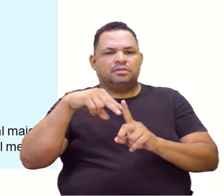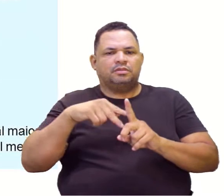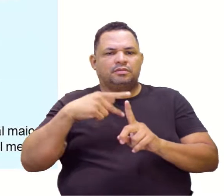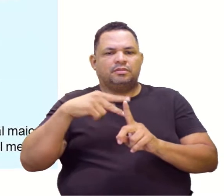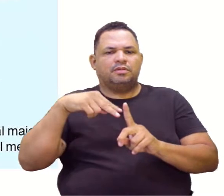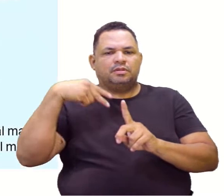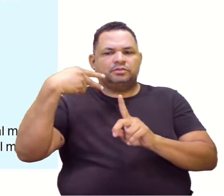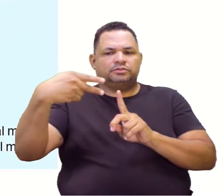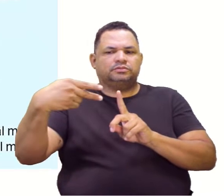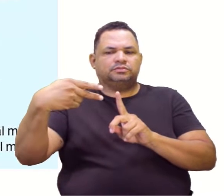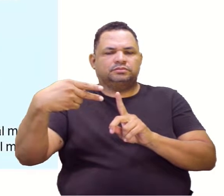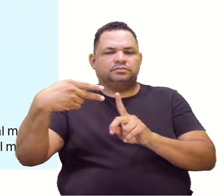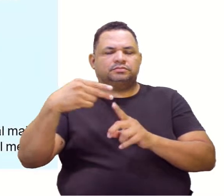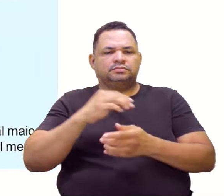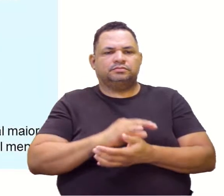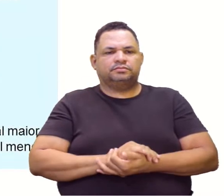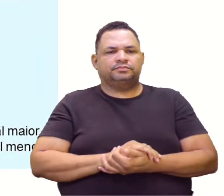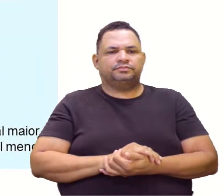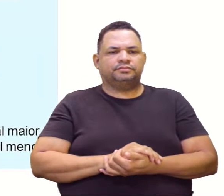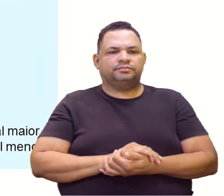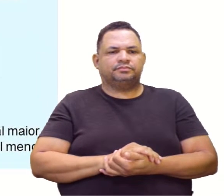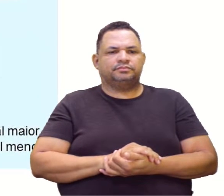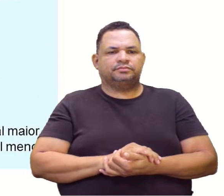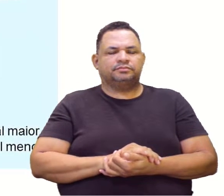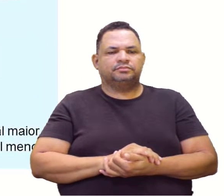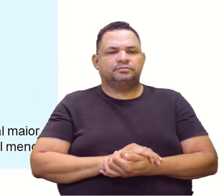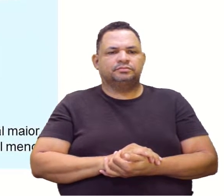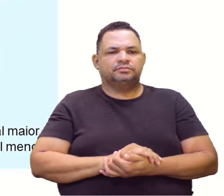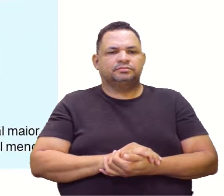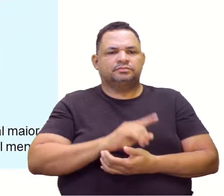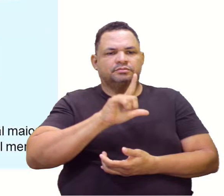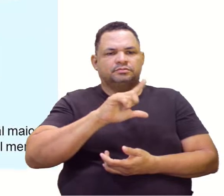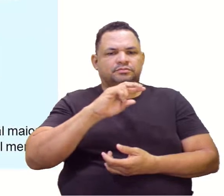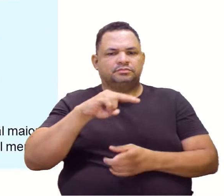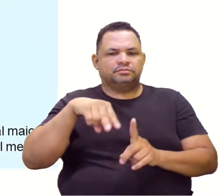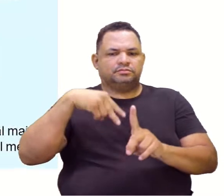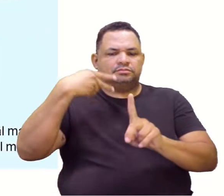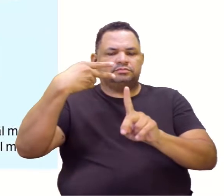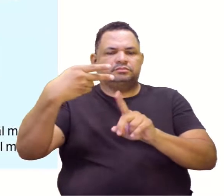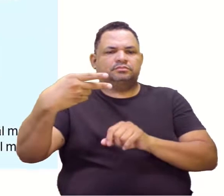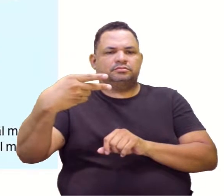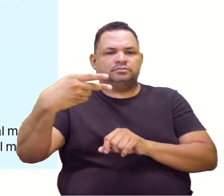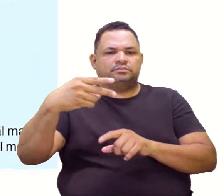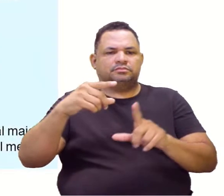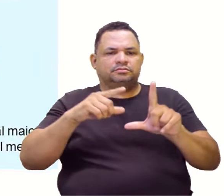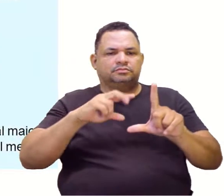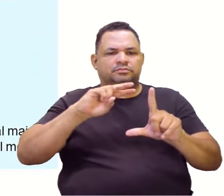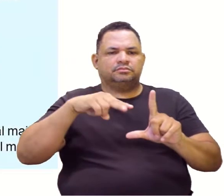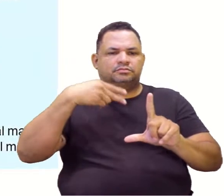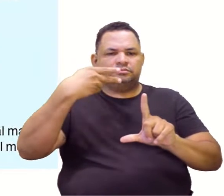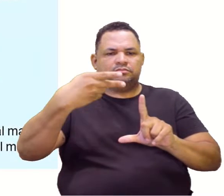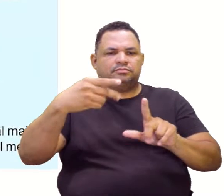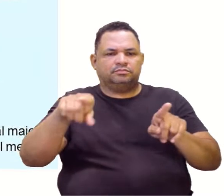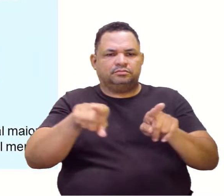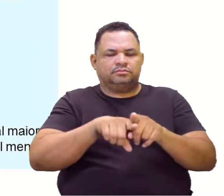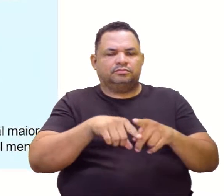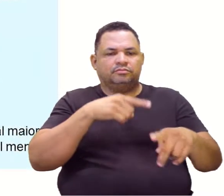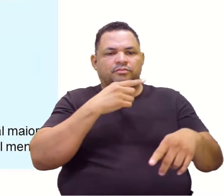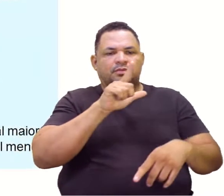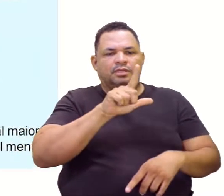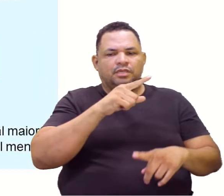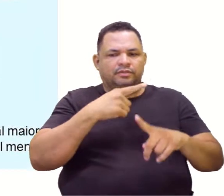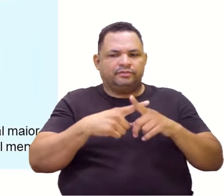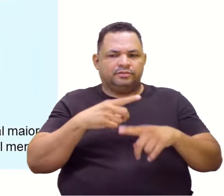expoente 2. Lado vezes lado é o mesmo que lado ao quadrado. Mas quem faz L vezes L também tá certo,